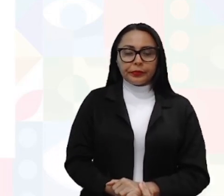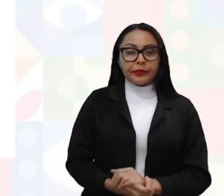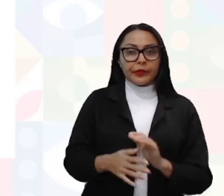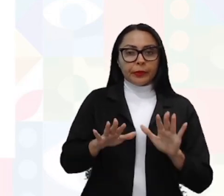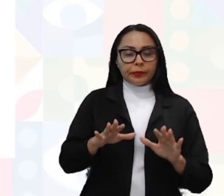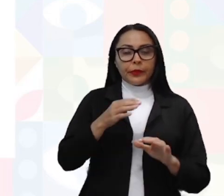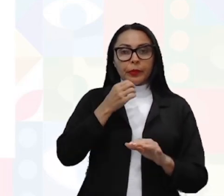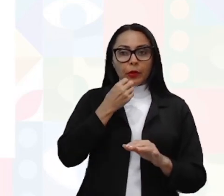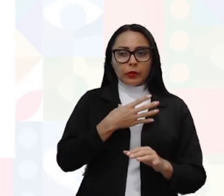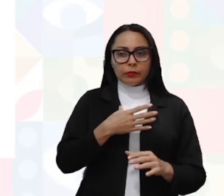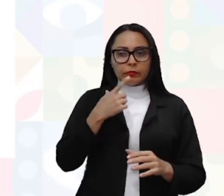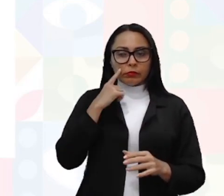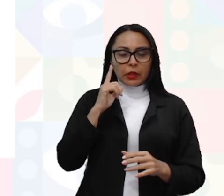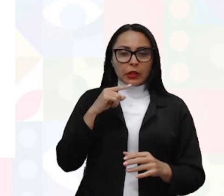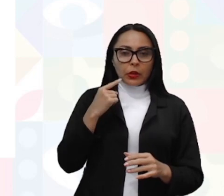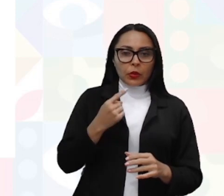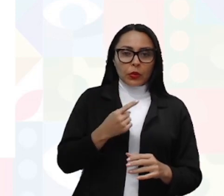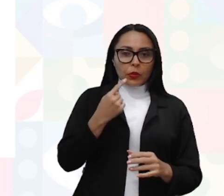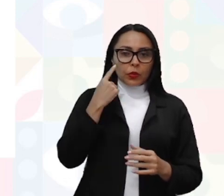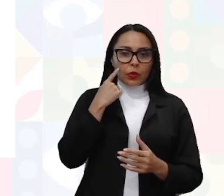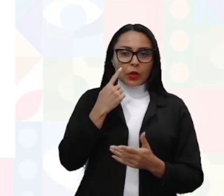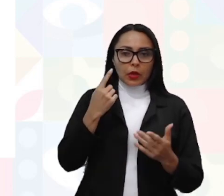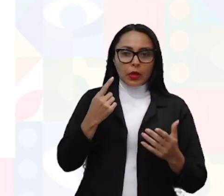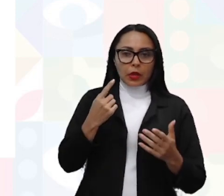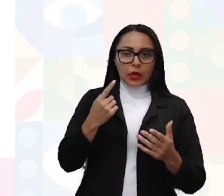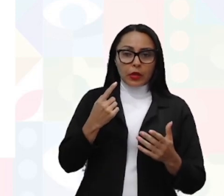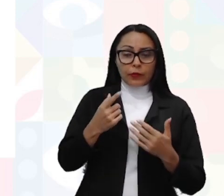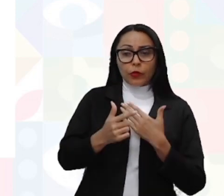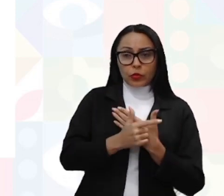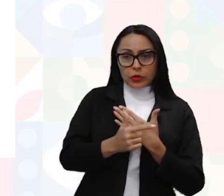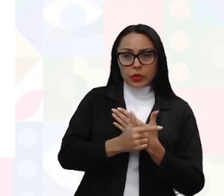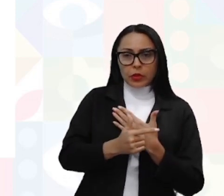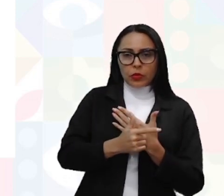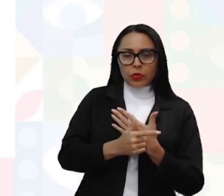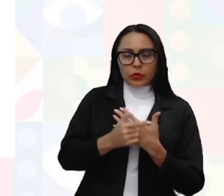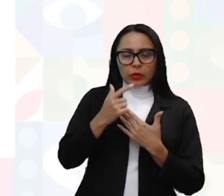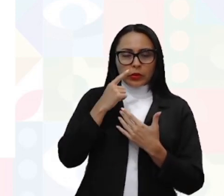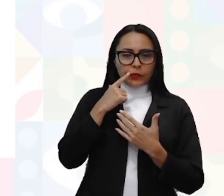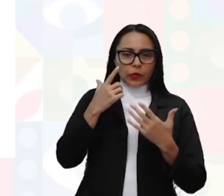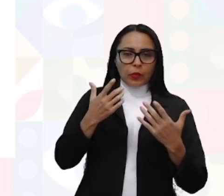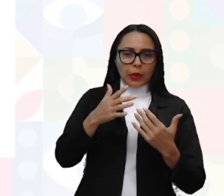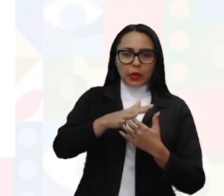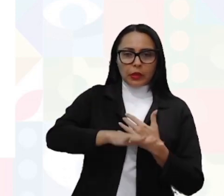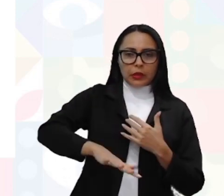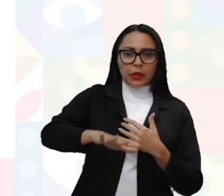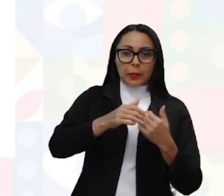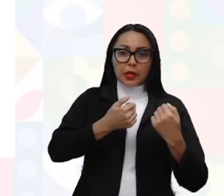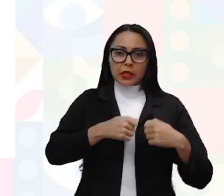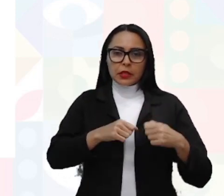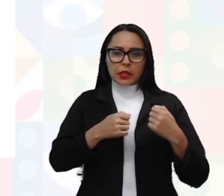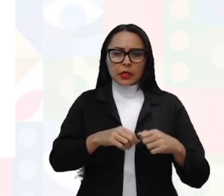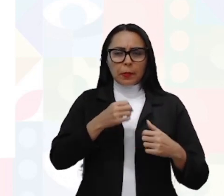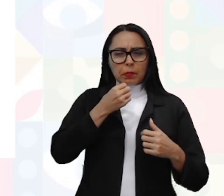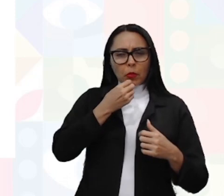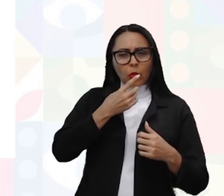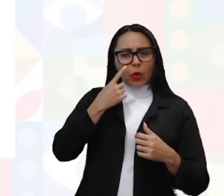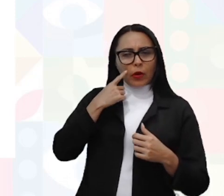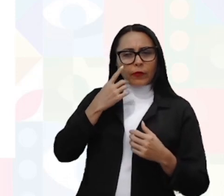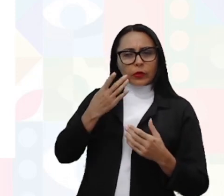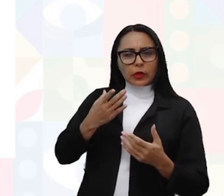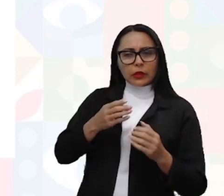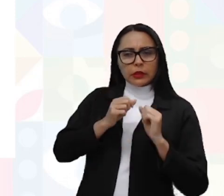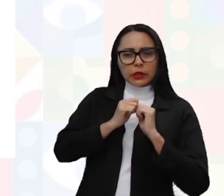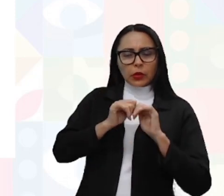Bom, para que uma cadeia de suprimentos funcione de forma colaborativa, é necessária a boa vontade de